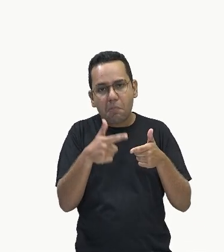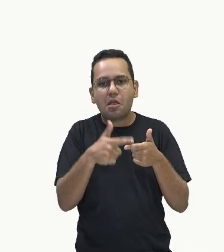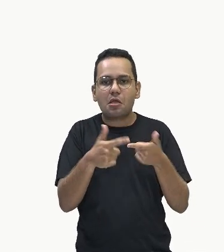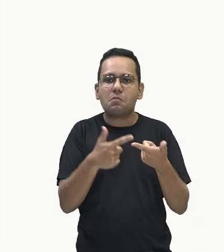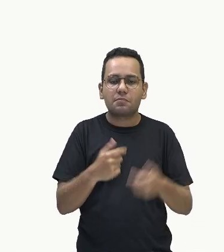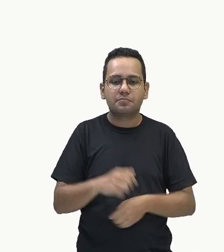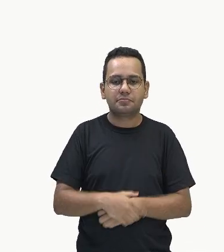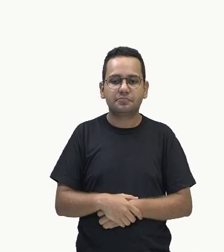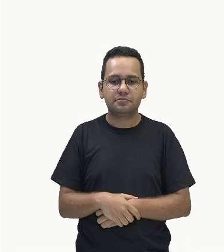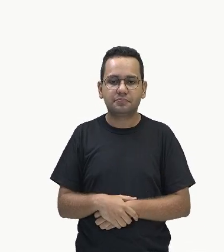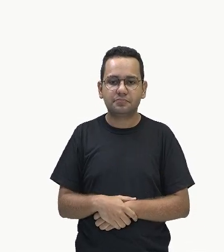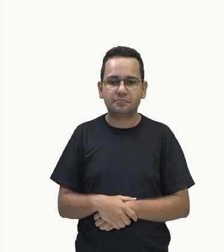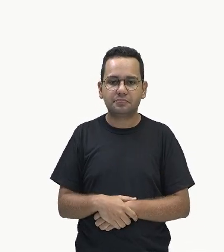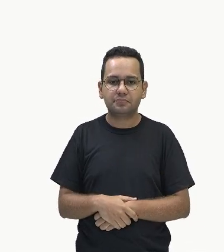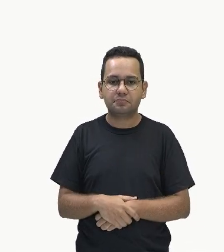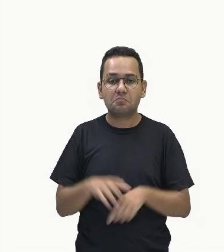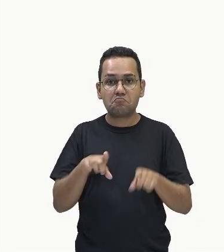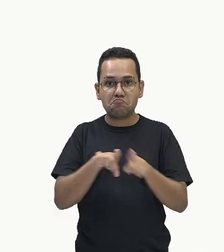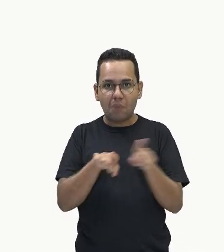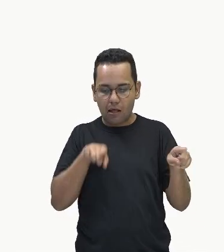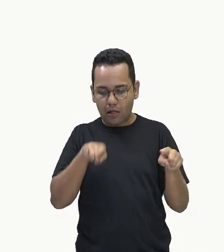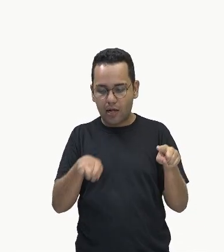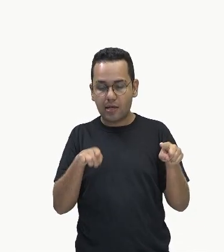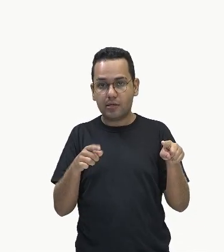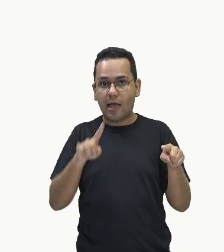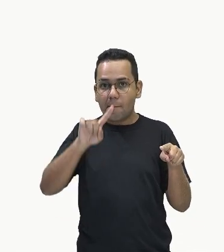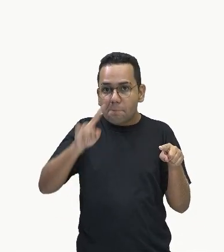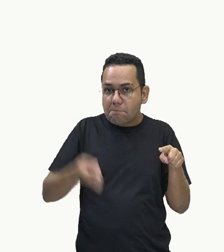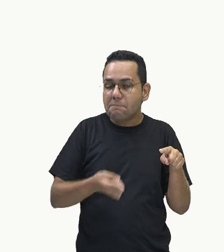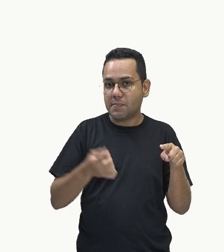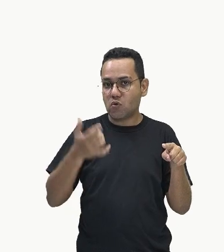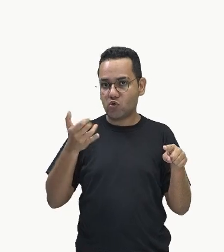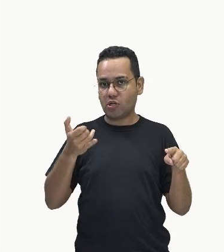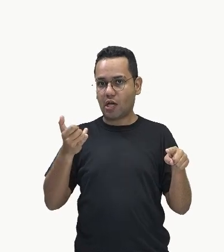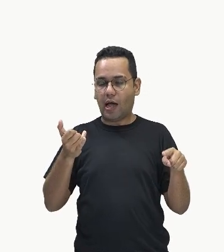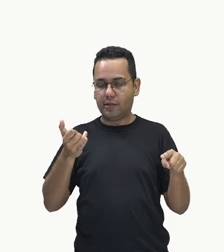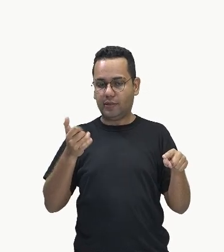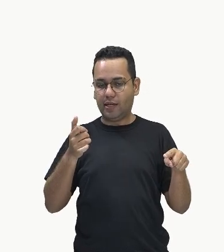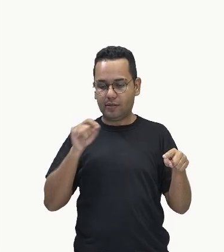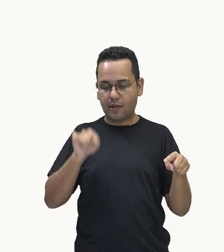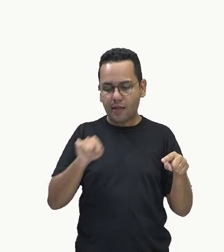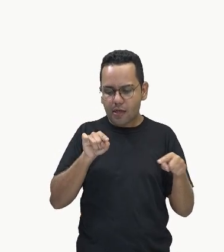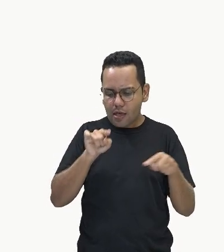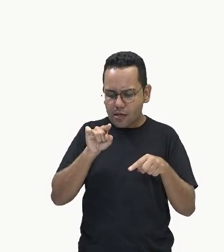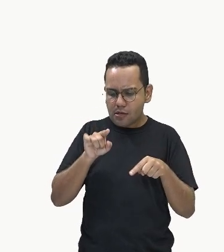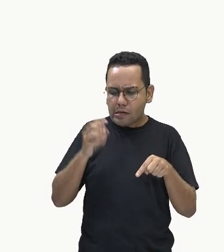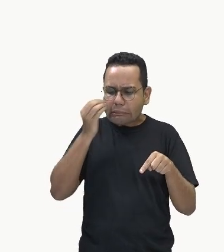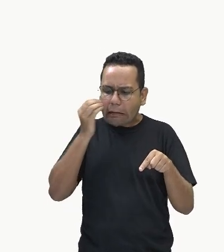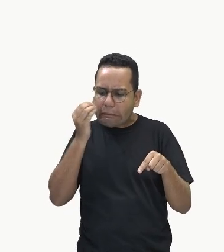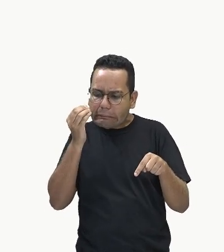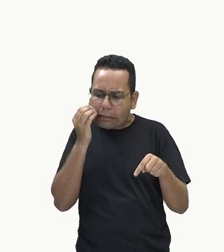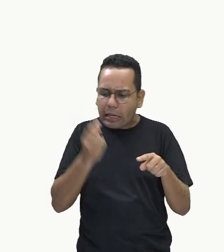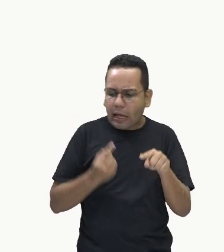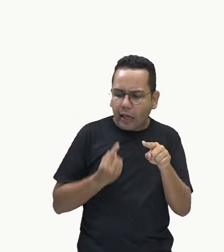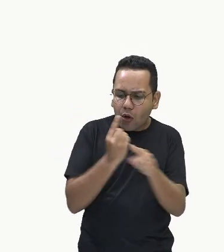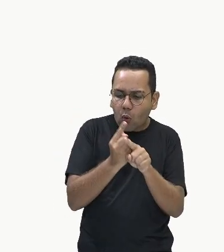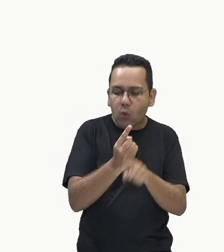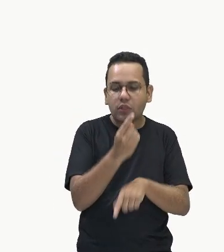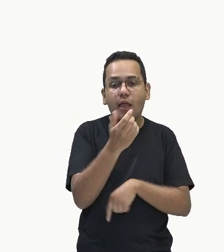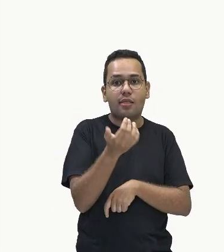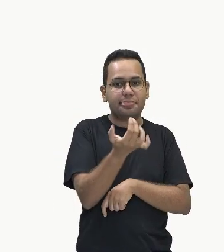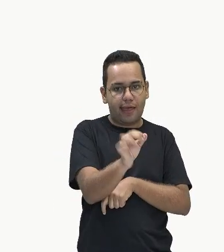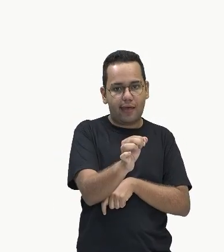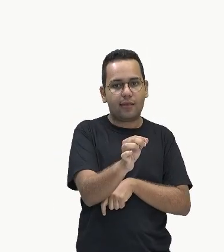Ok? Então, dessas 1000 canetas, eu consegui achar 10 canetas com defeitos. E aí, como é que ficaria o meu